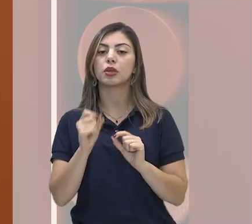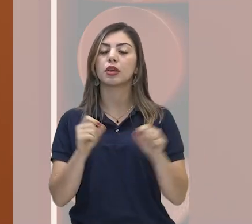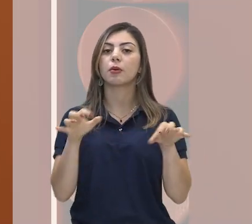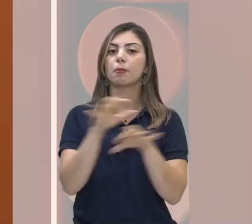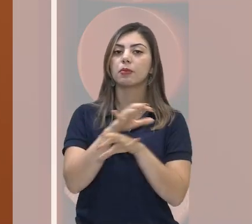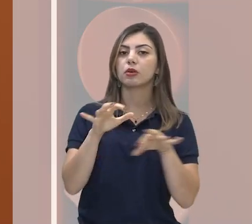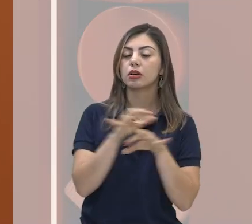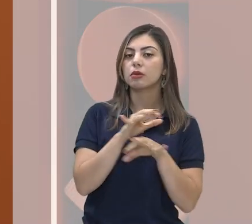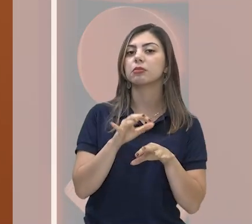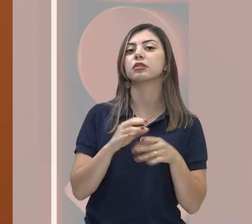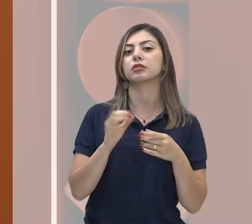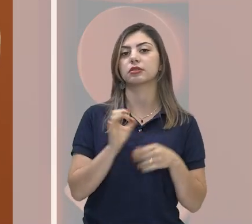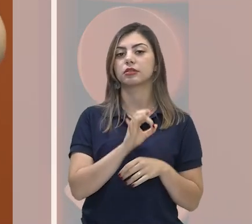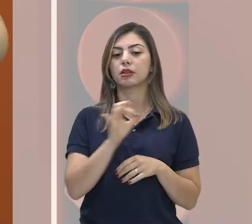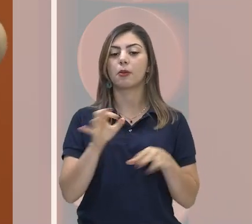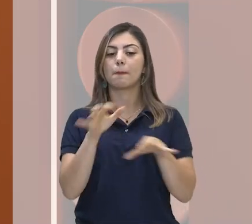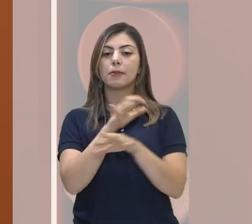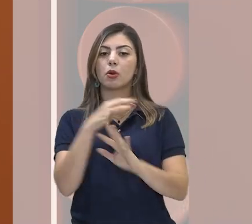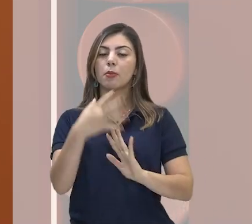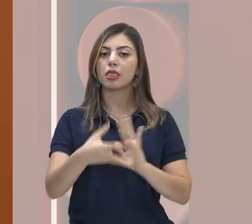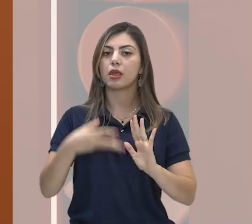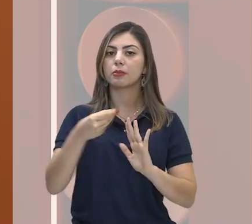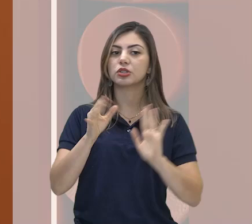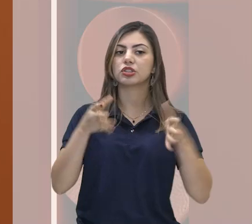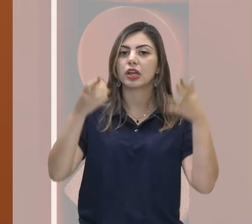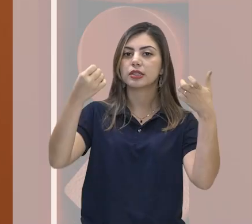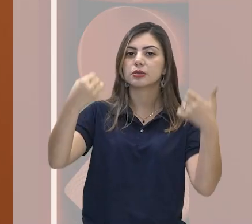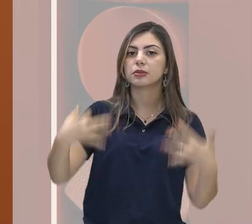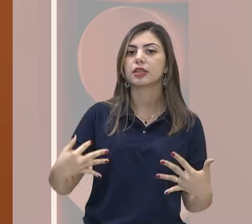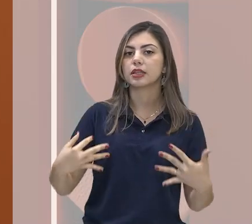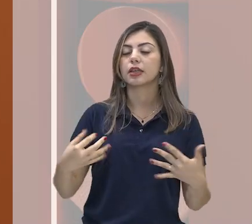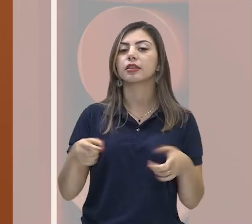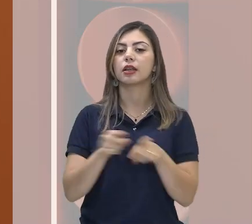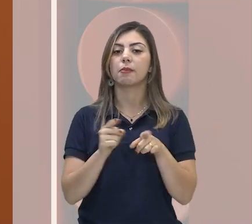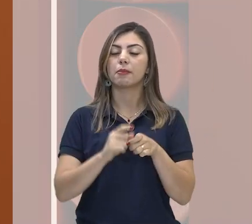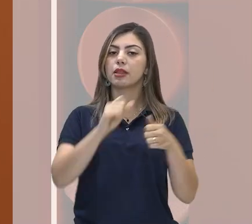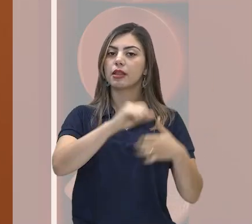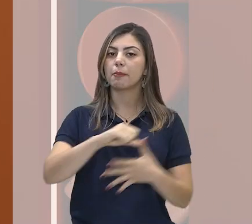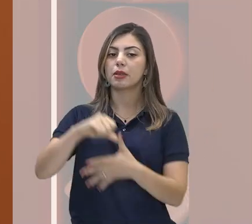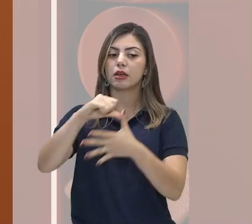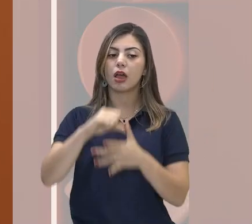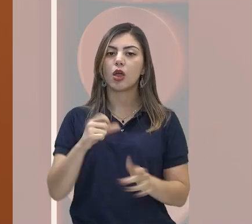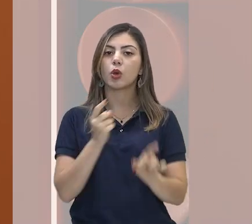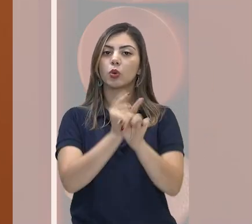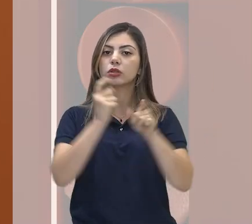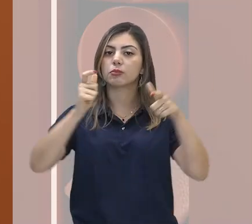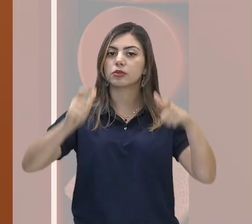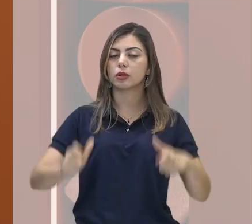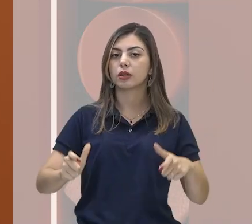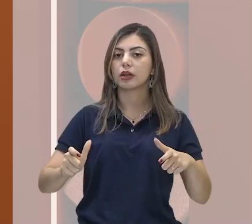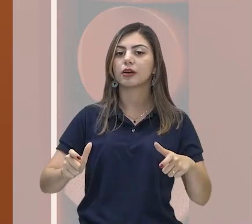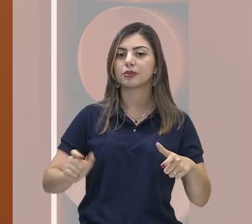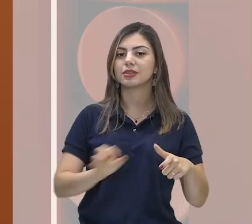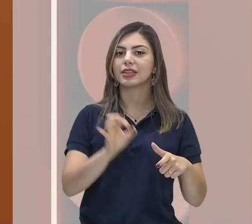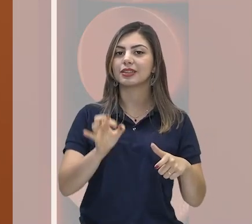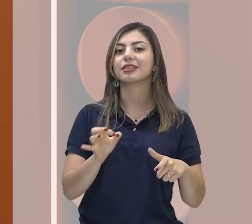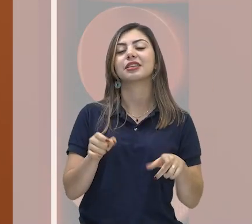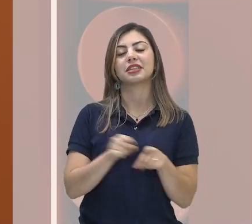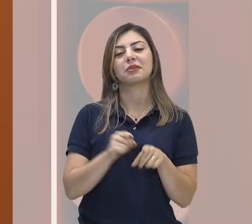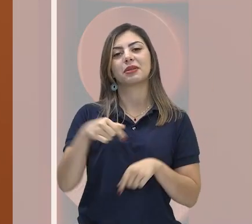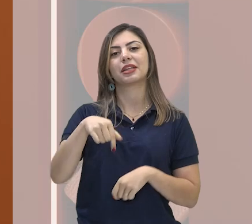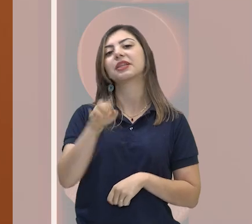bioma, já localizamos ele a nível da América do Sul e também localizamos ele dentro da América, ou dentro do